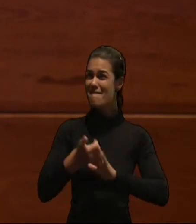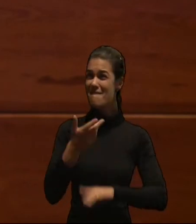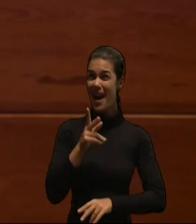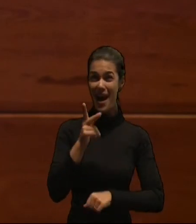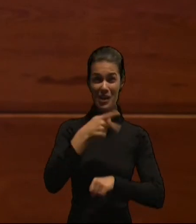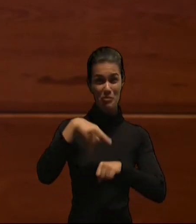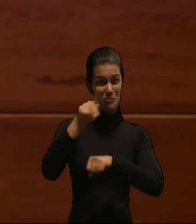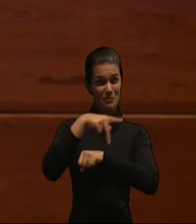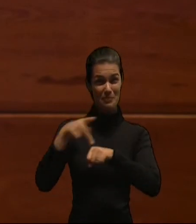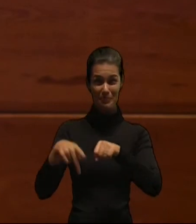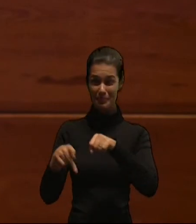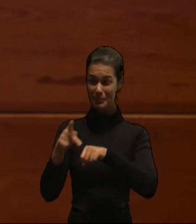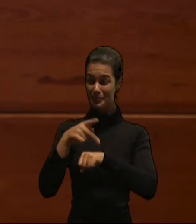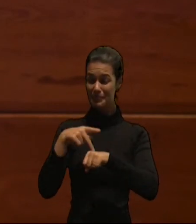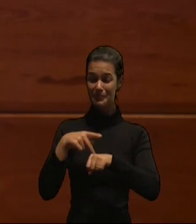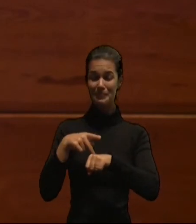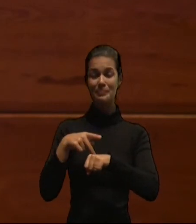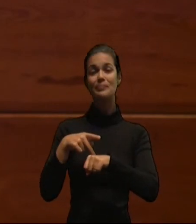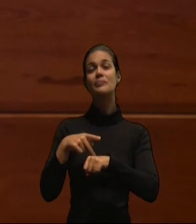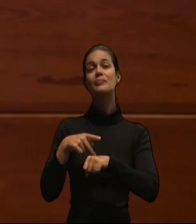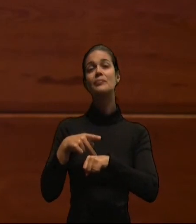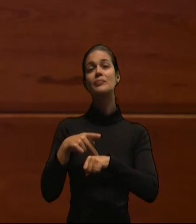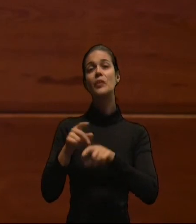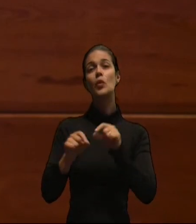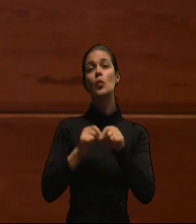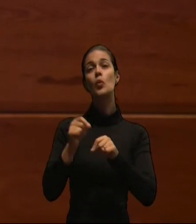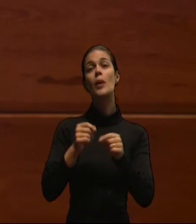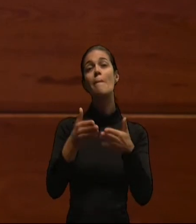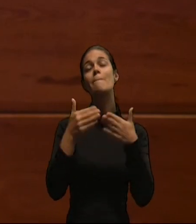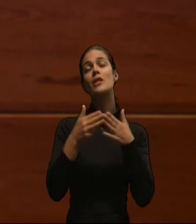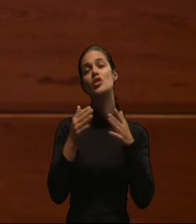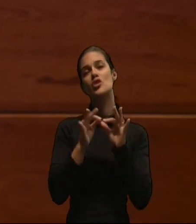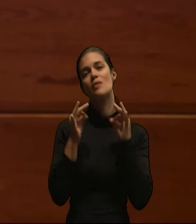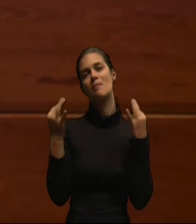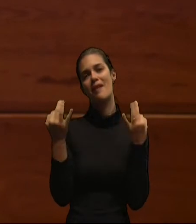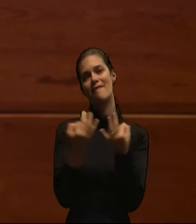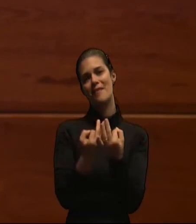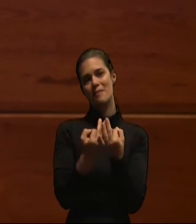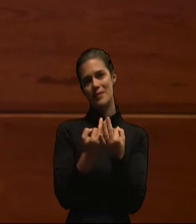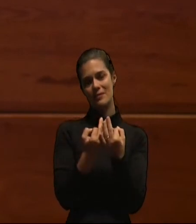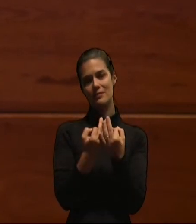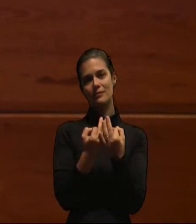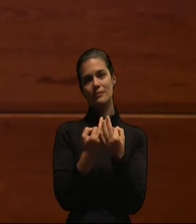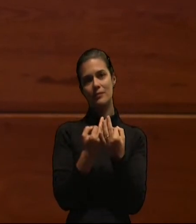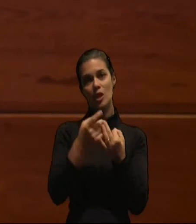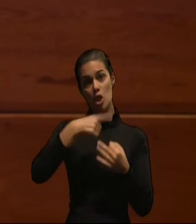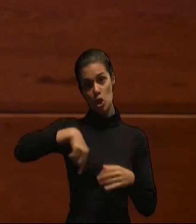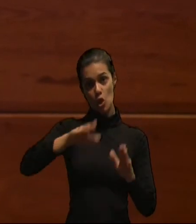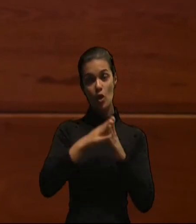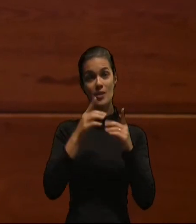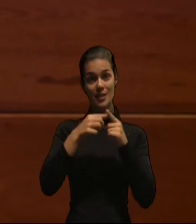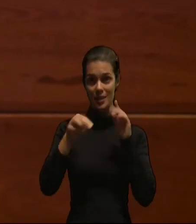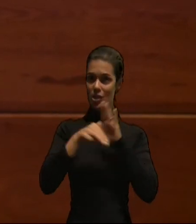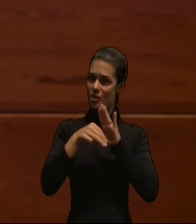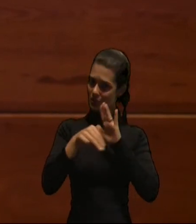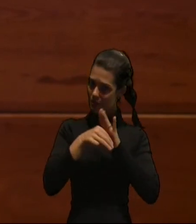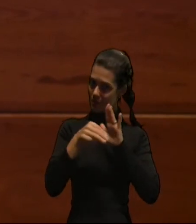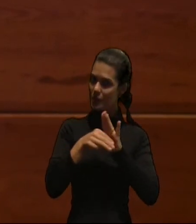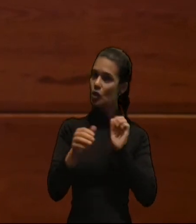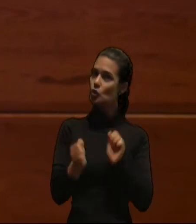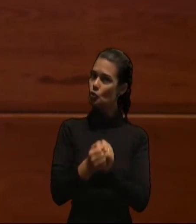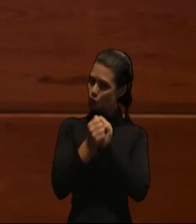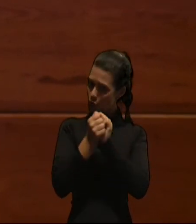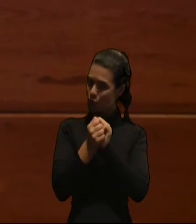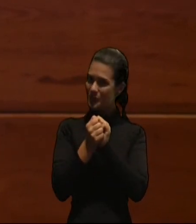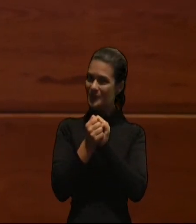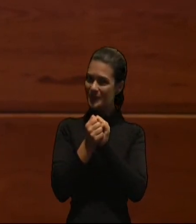uma campanha de oração em prol das famílias. E nós estaremos também como Igreja Memorial, acompanhando o